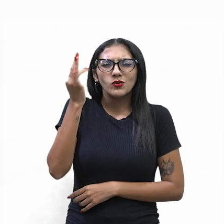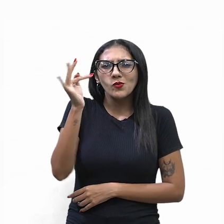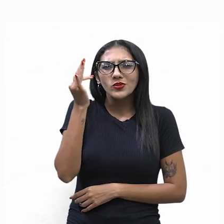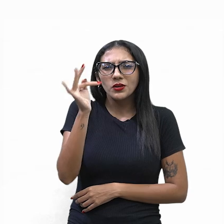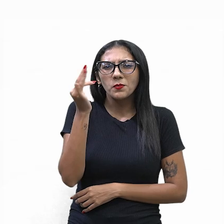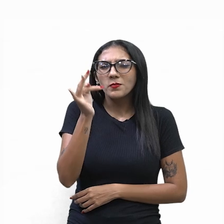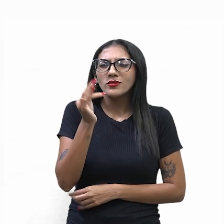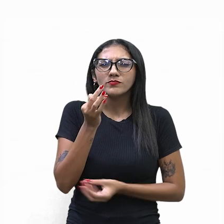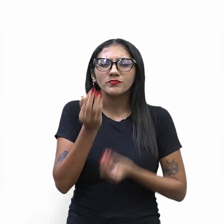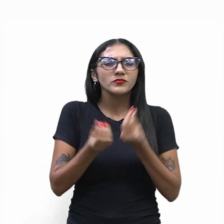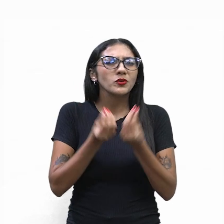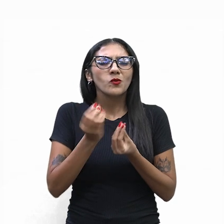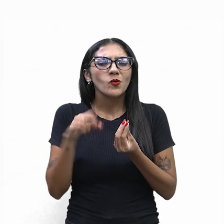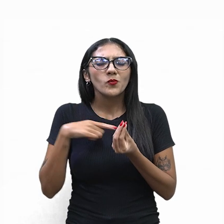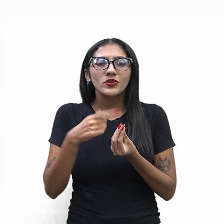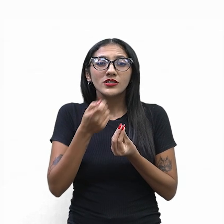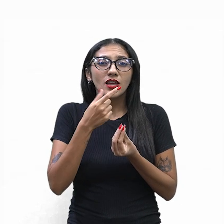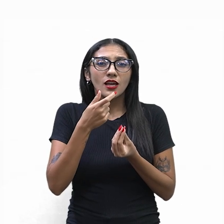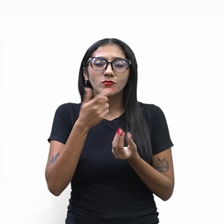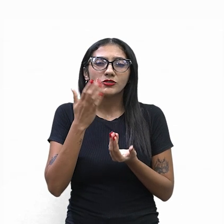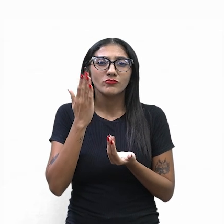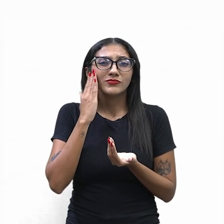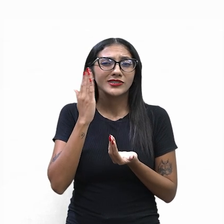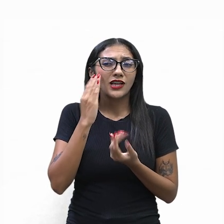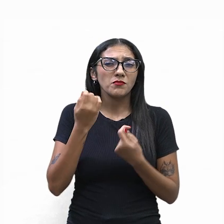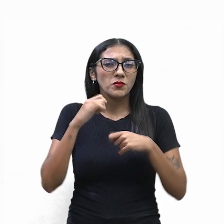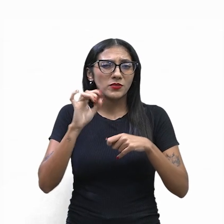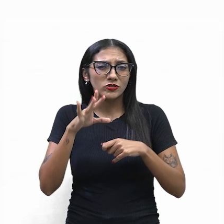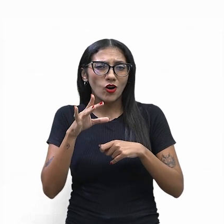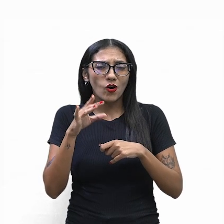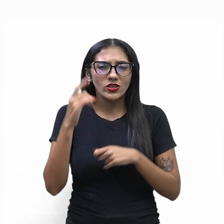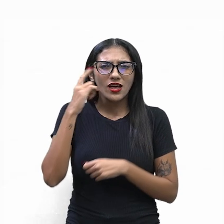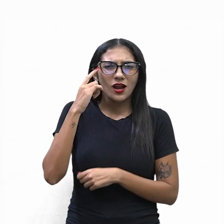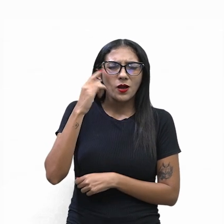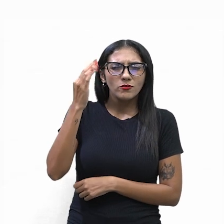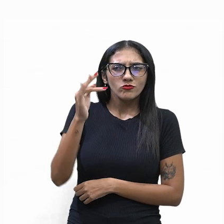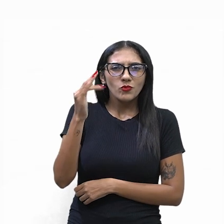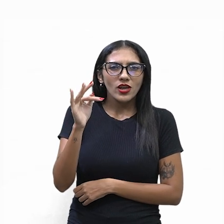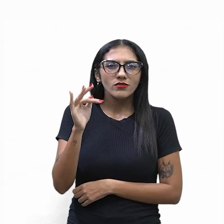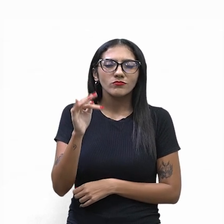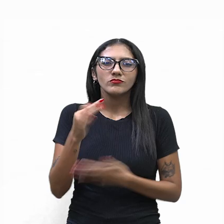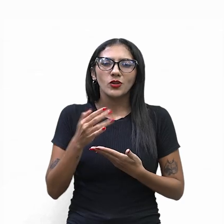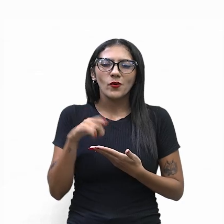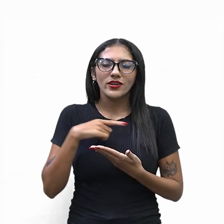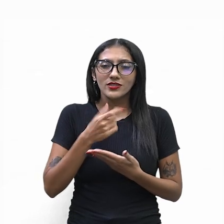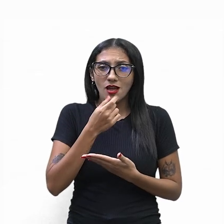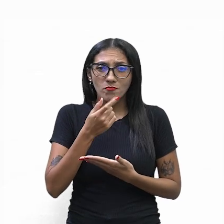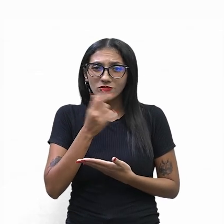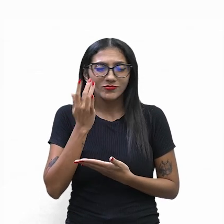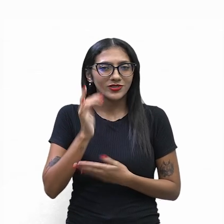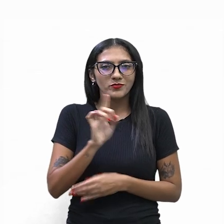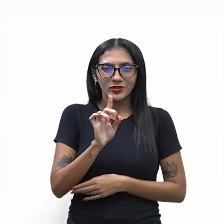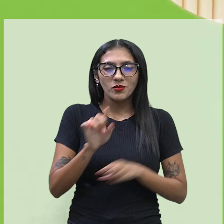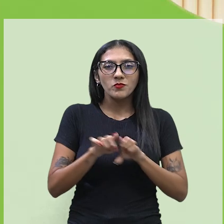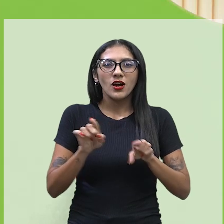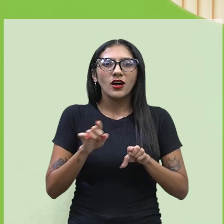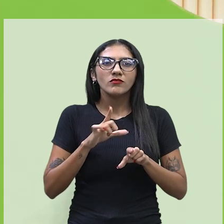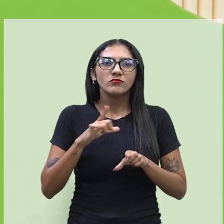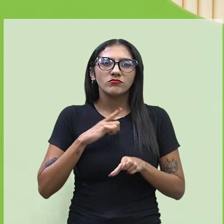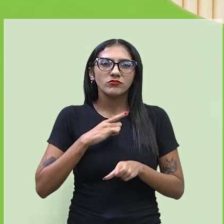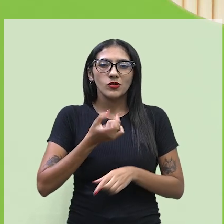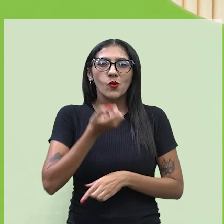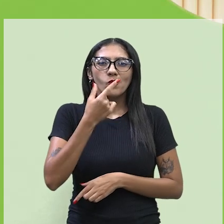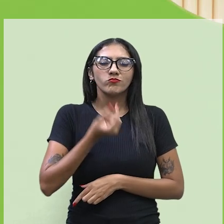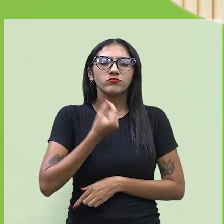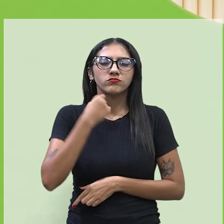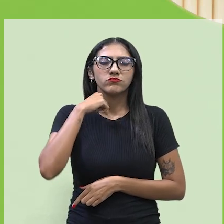onde vai aquele medicamento? Como ele sabe, que precisa tratar da dor de cabeça? Na verdade, o medicamento não sabe, mas quando cai na corrente sanguínea,